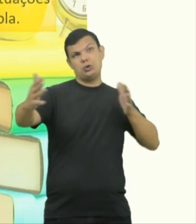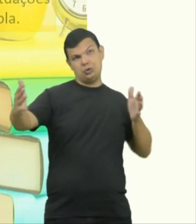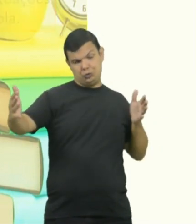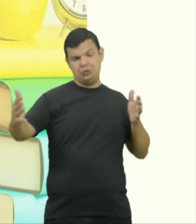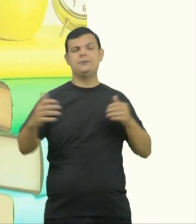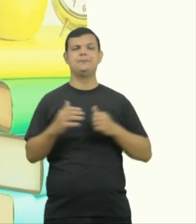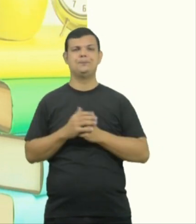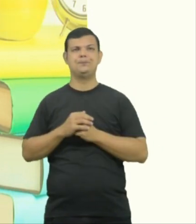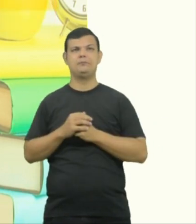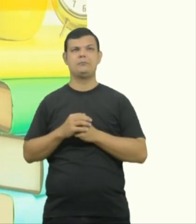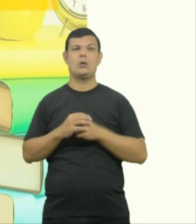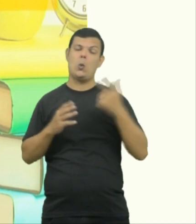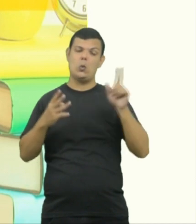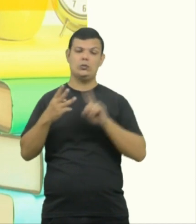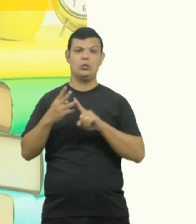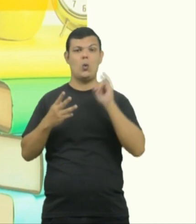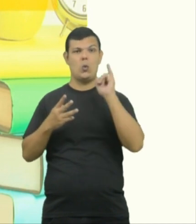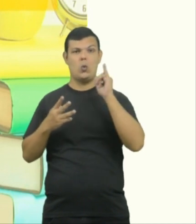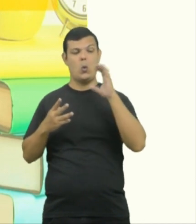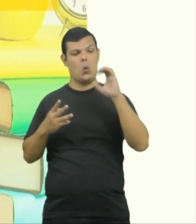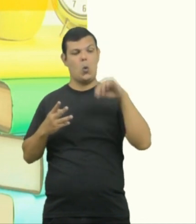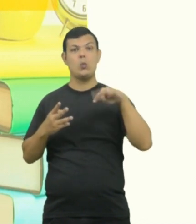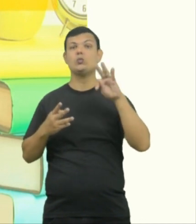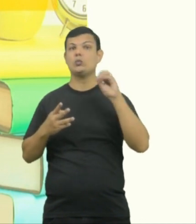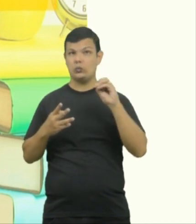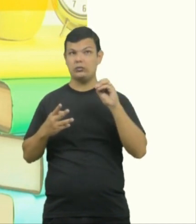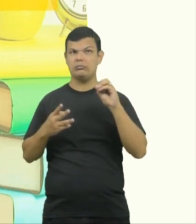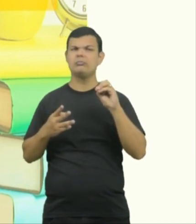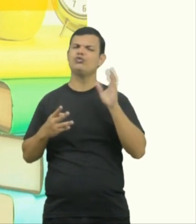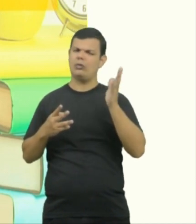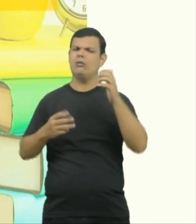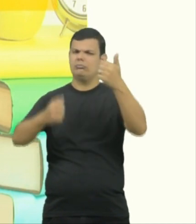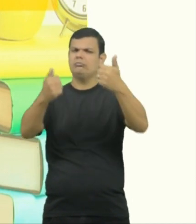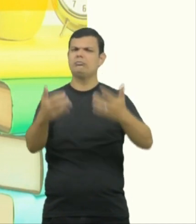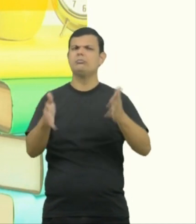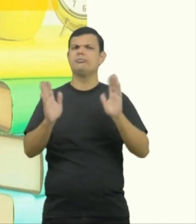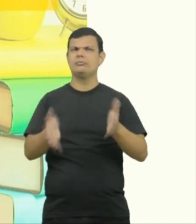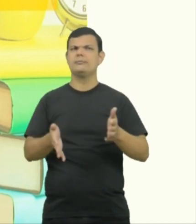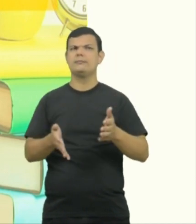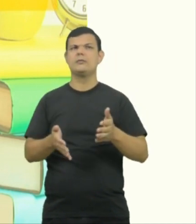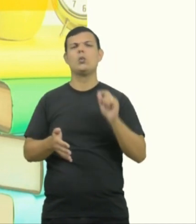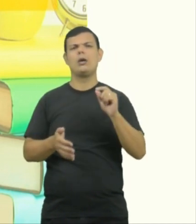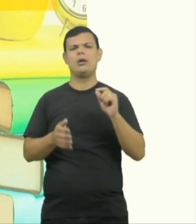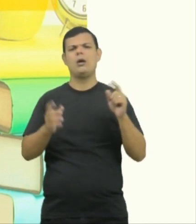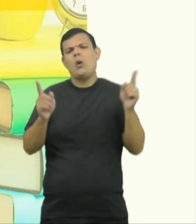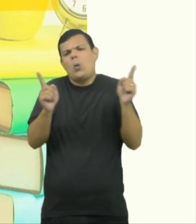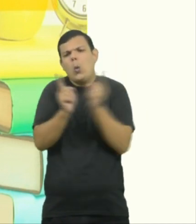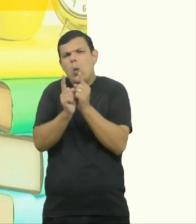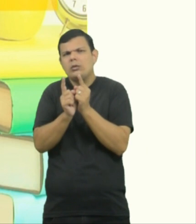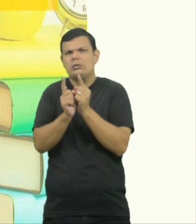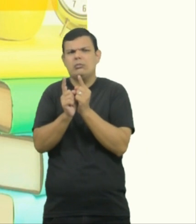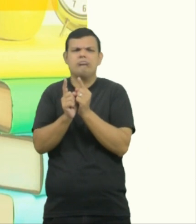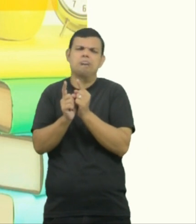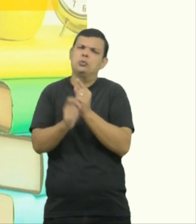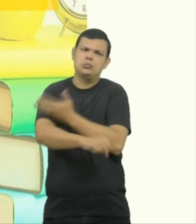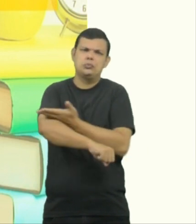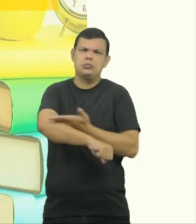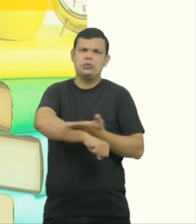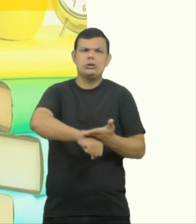longa. Um outro subgênero é o conto. Nós já falamos bastante sobre ele aqui, né? Que é uma narrativa curta que, em